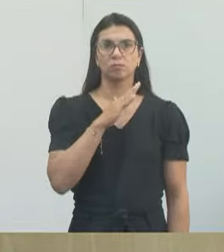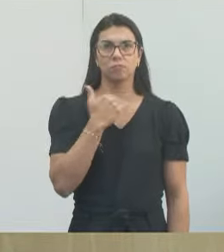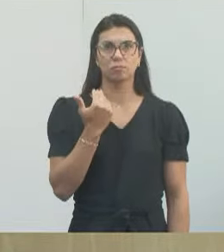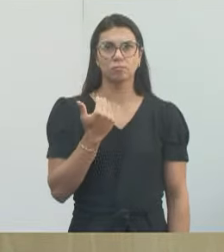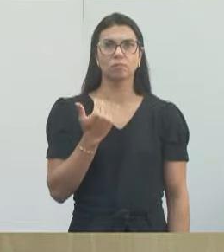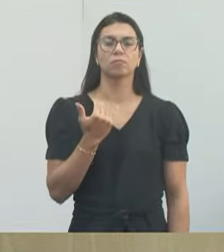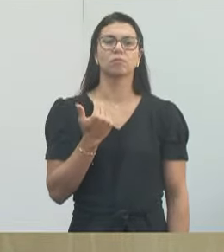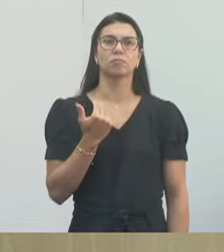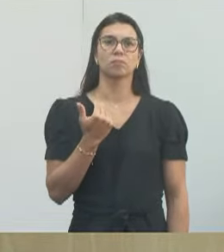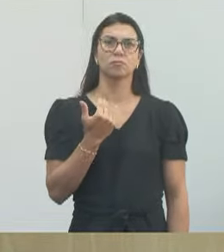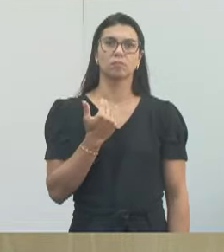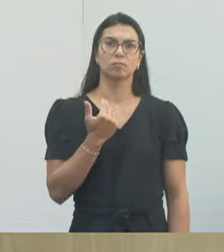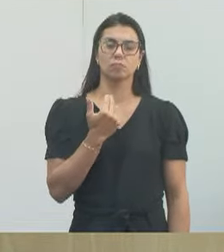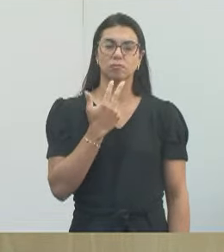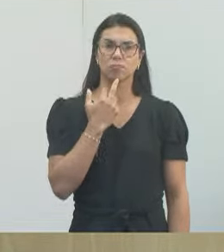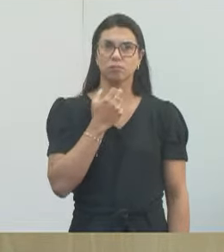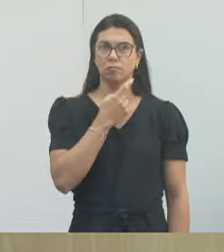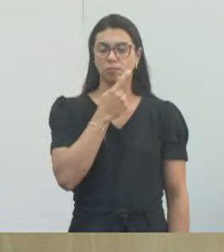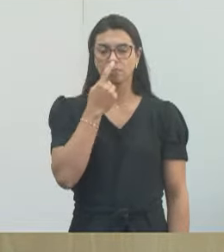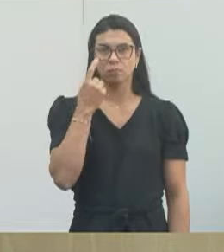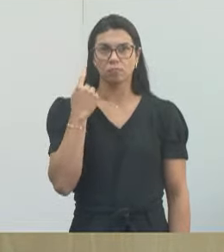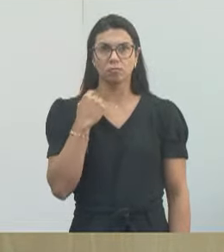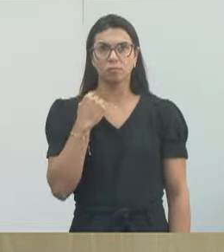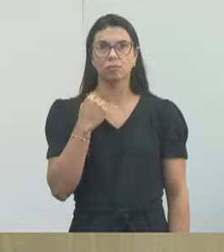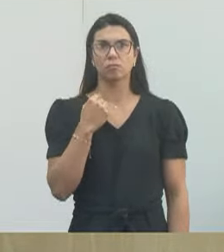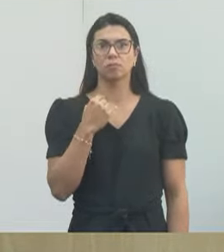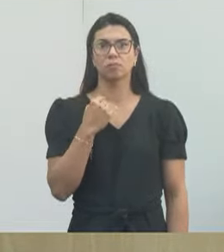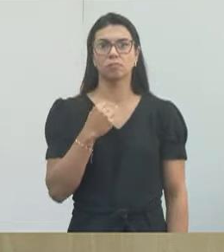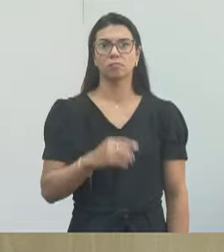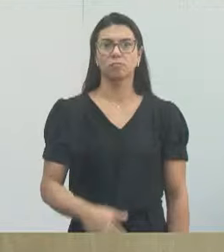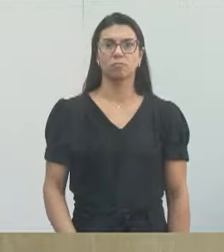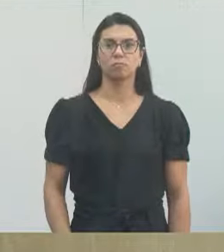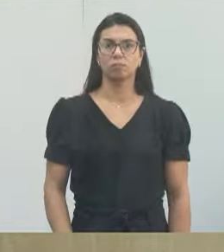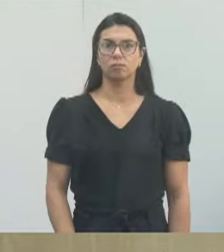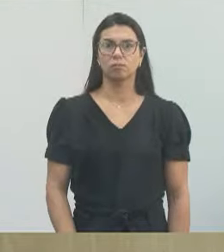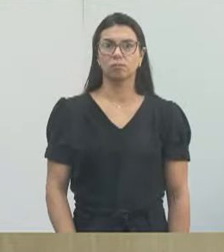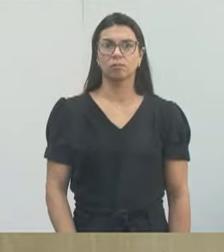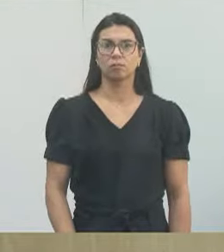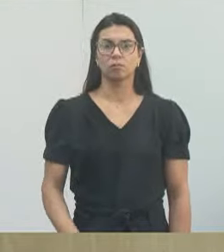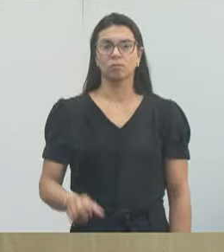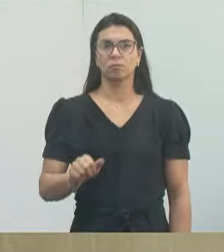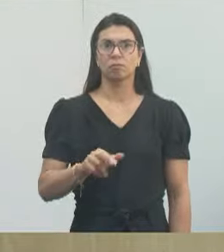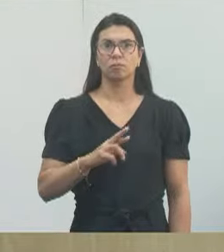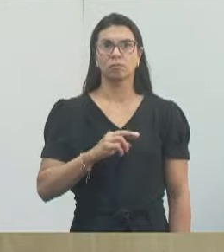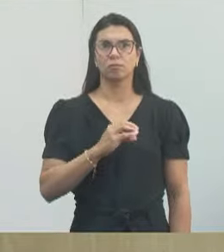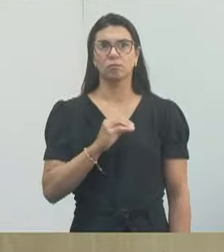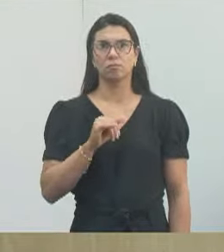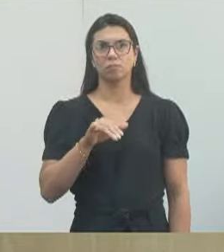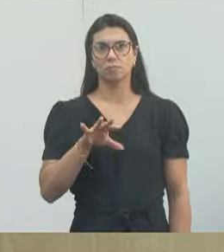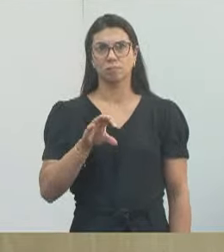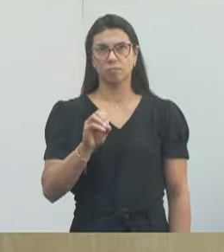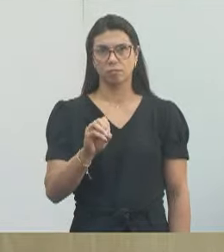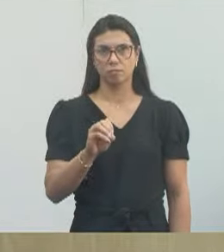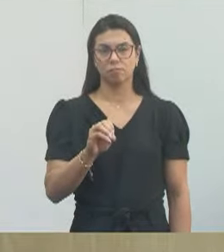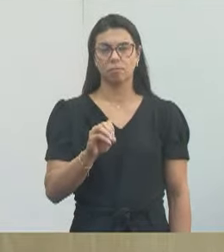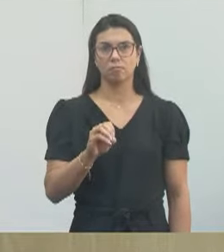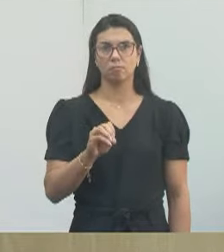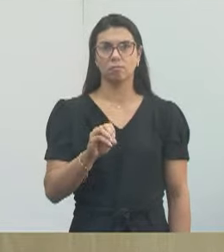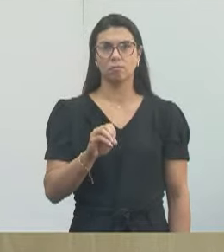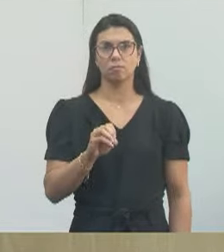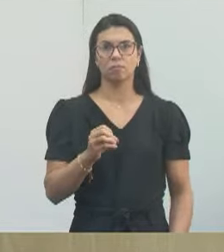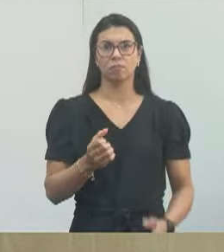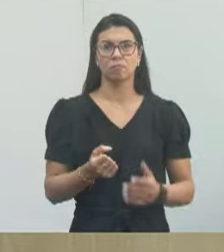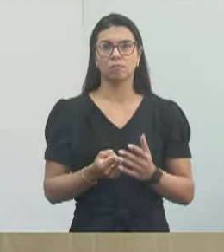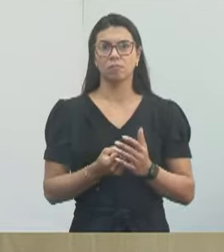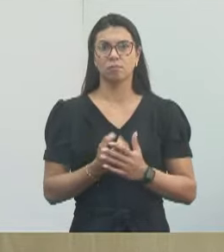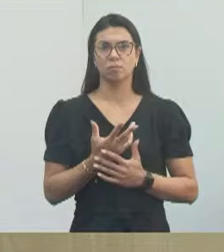pelo vereador valme do parque meua vote pesar pelo falecimento de Márcio Aparecido Ferreira voto formulado